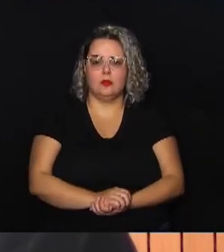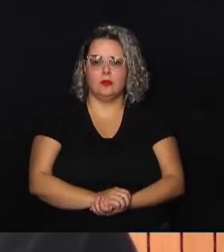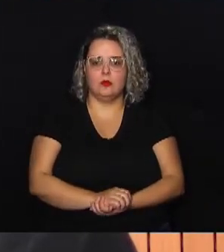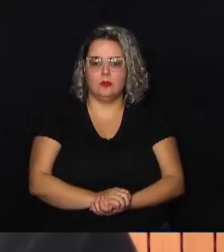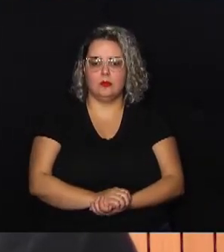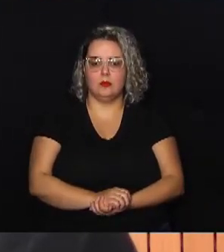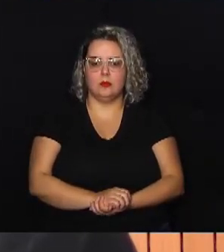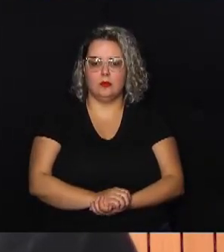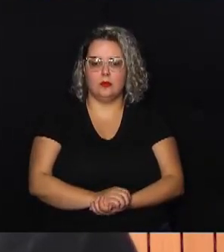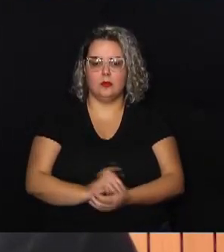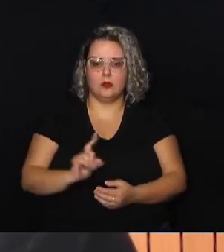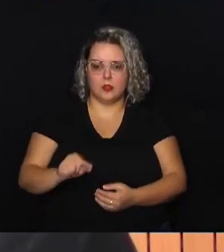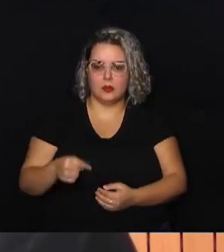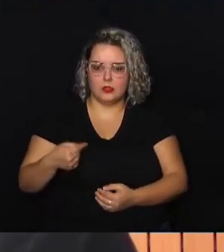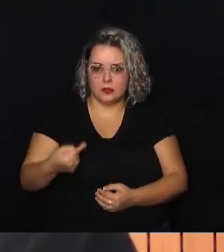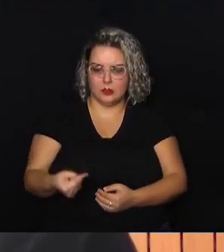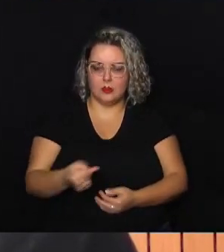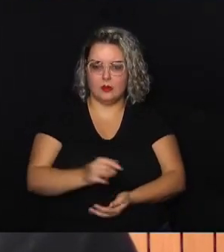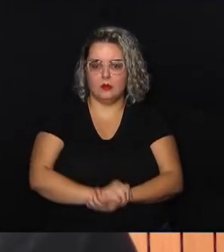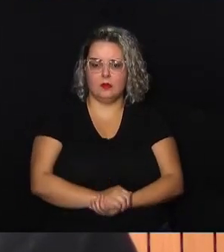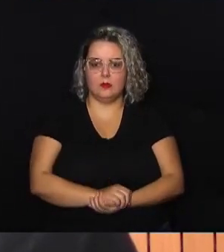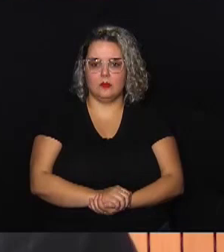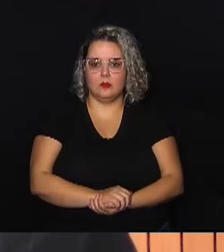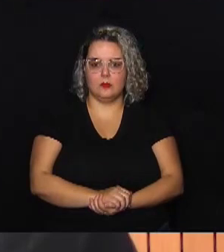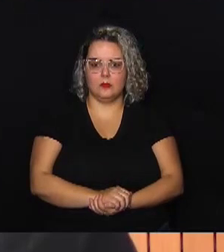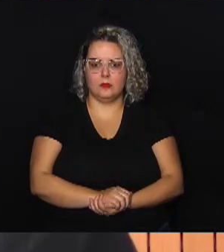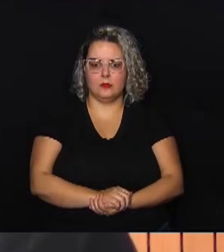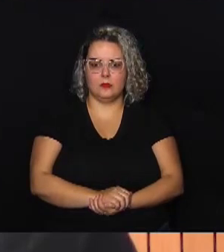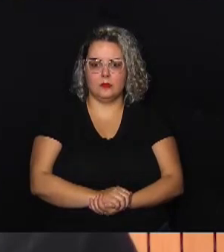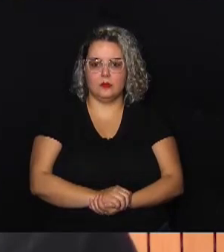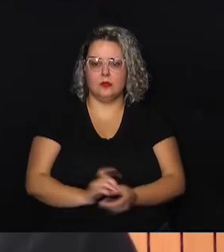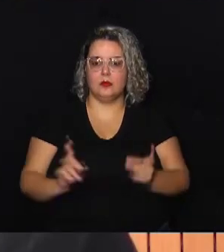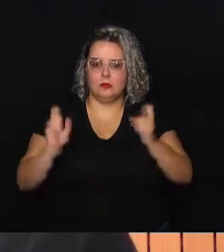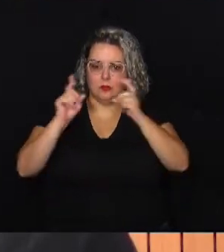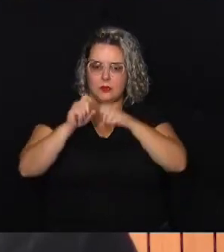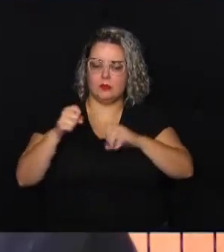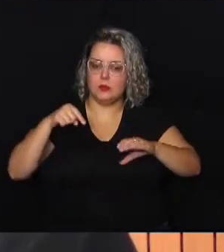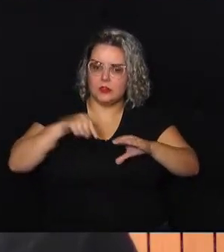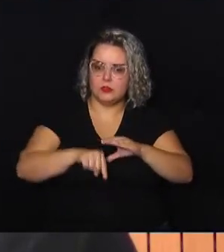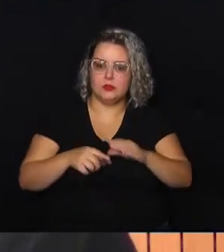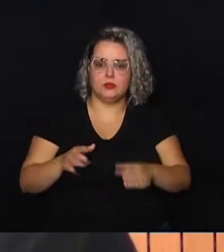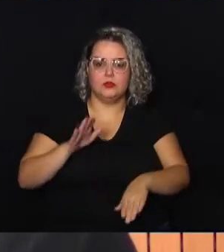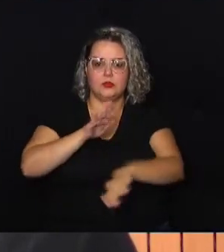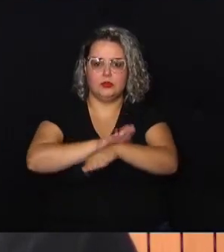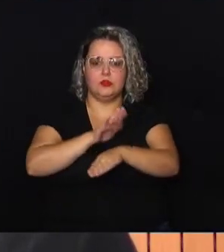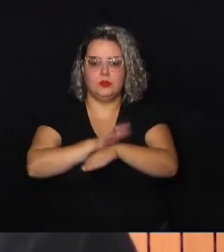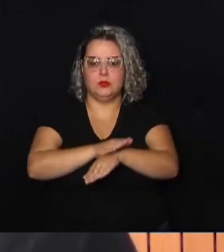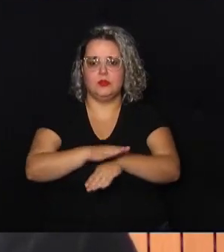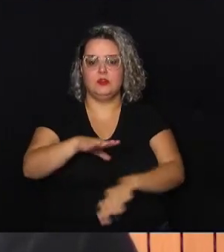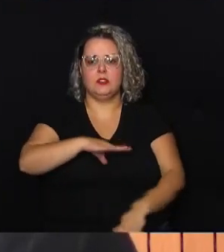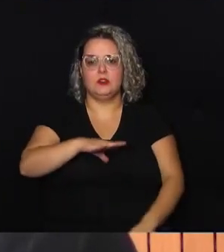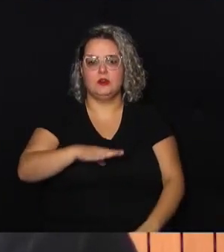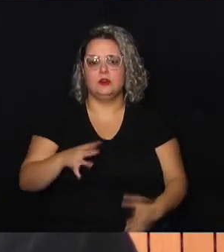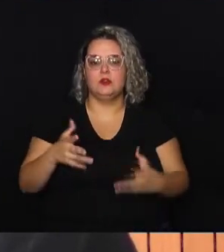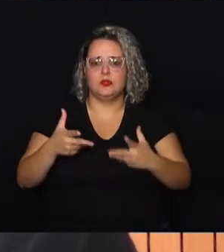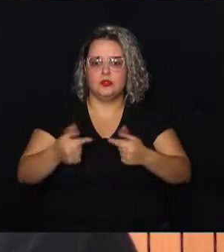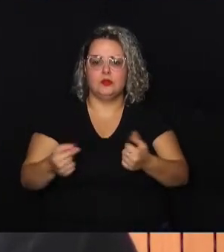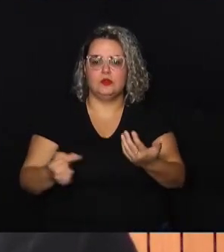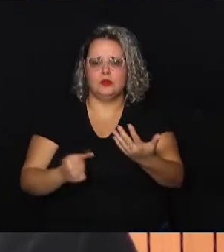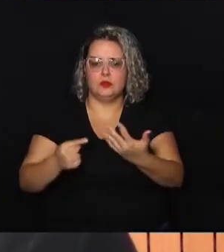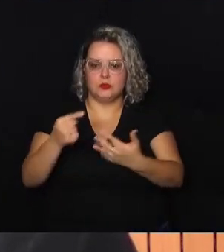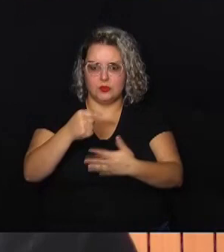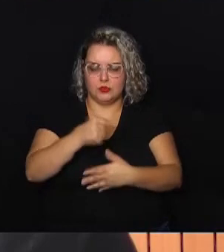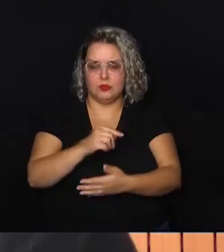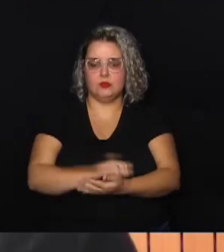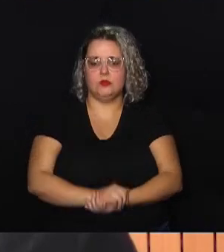logo na sequência, pela complexidade da assistência no município, por todos os indicadores que